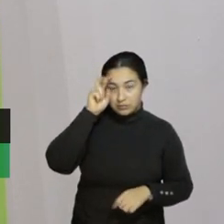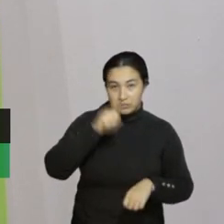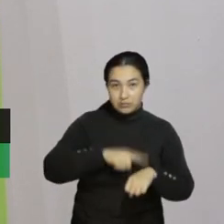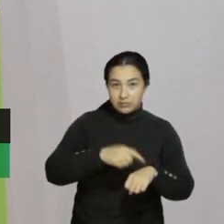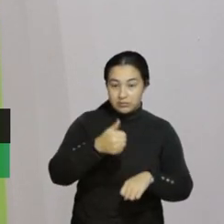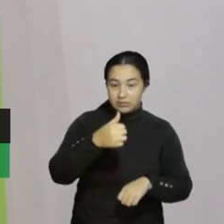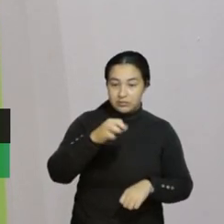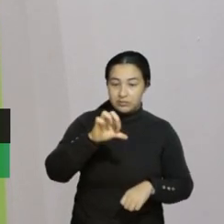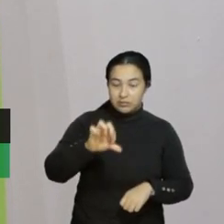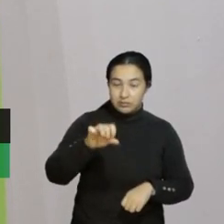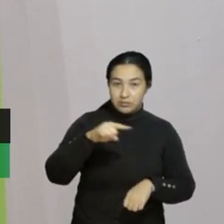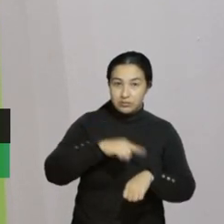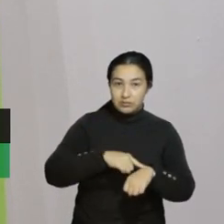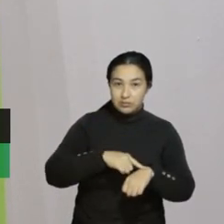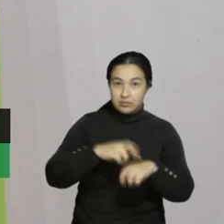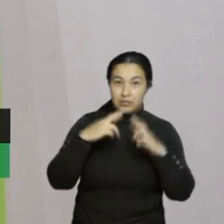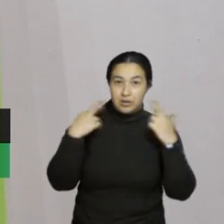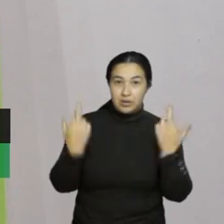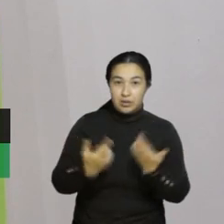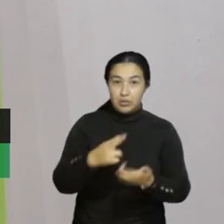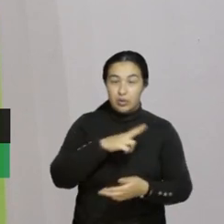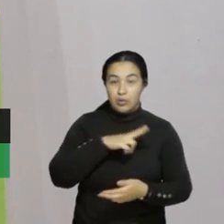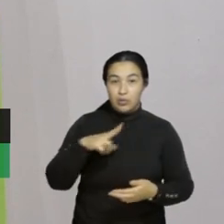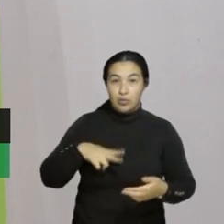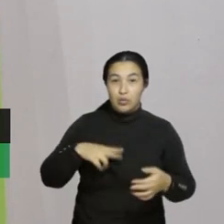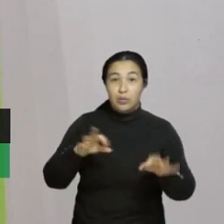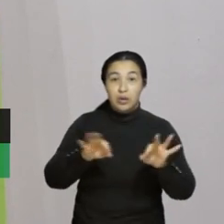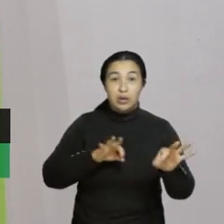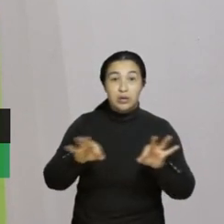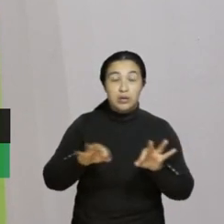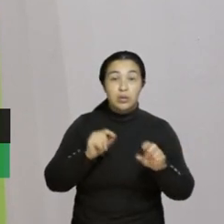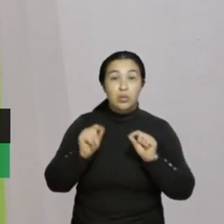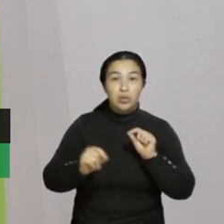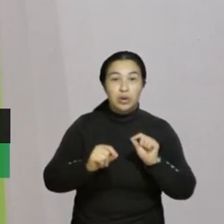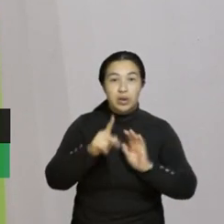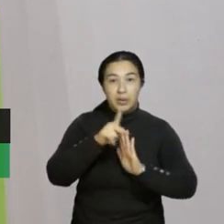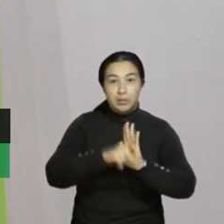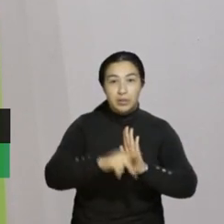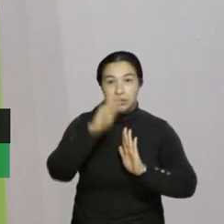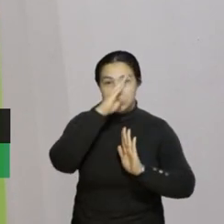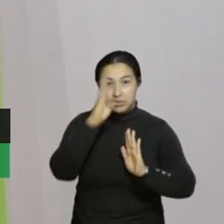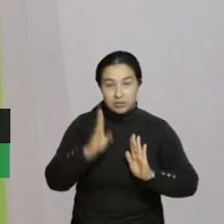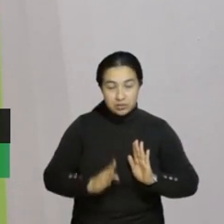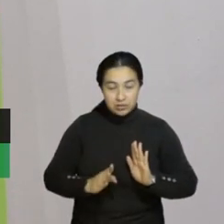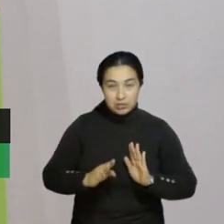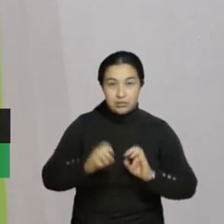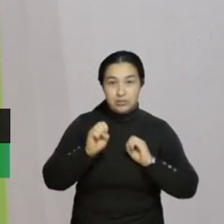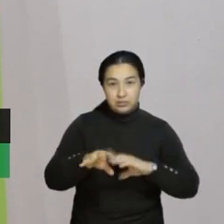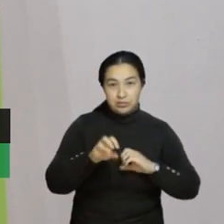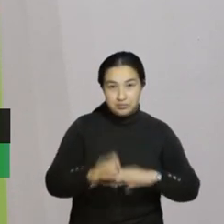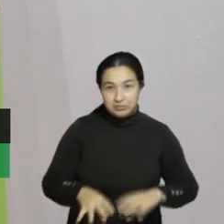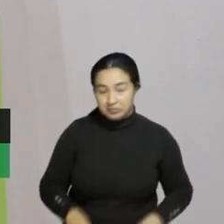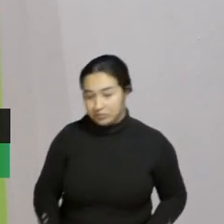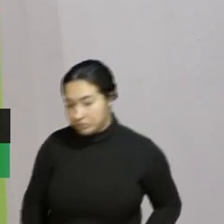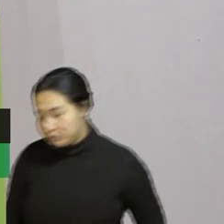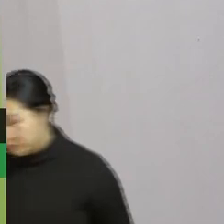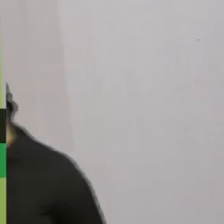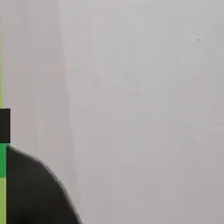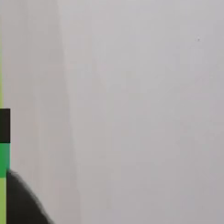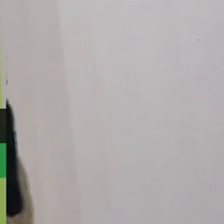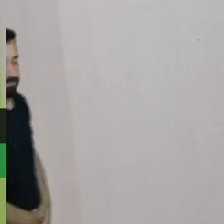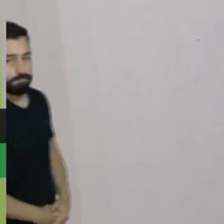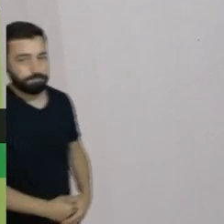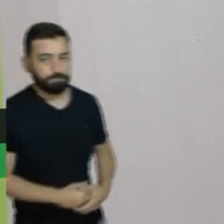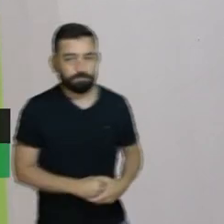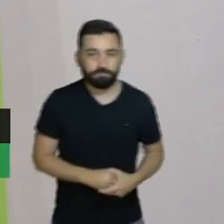para tratar sobre o Plano Nacional de Educação. E aí é muito importante a gente debater esse tema,